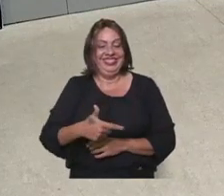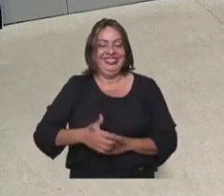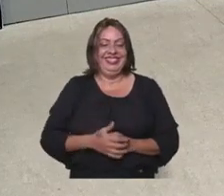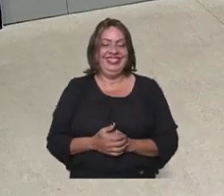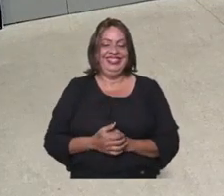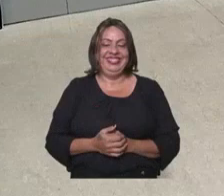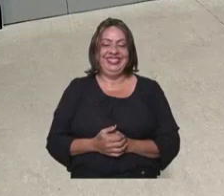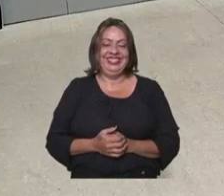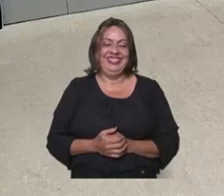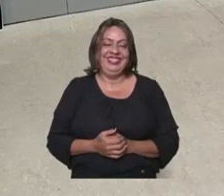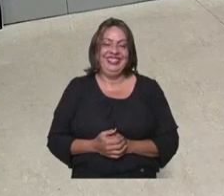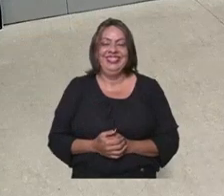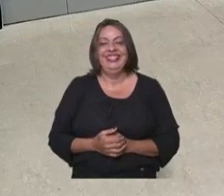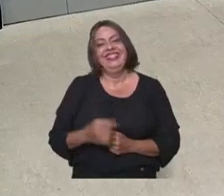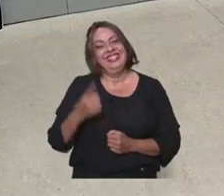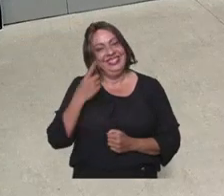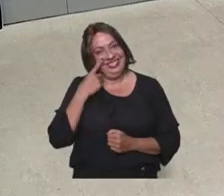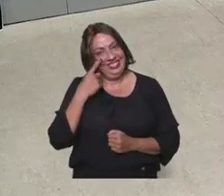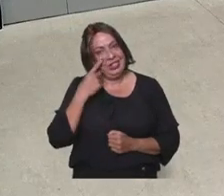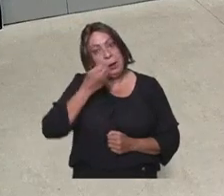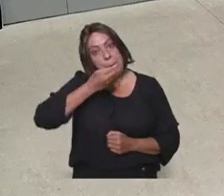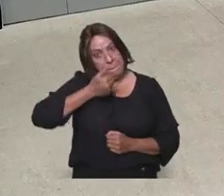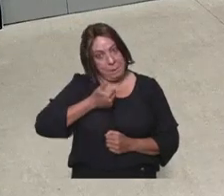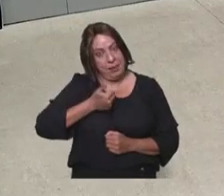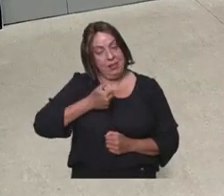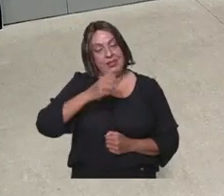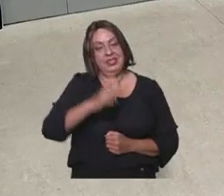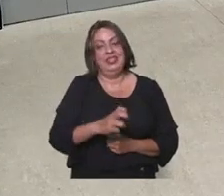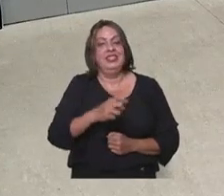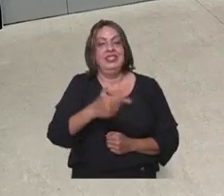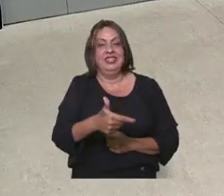número 12. Olha aí, começa bem com 12,